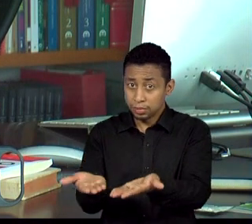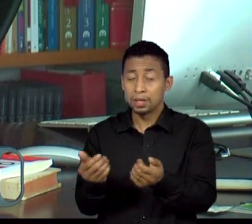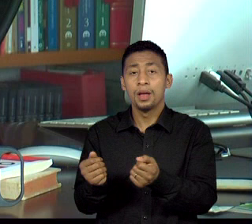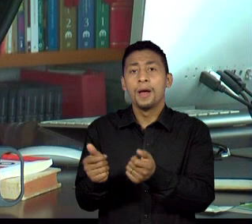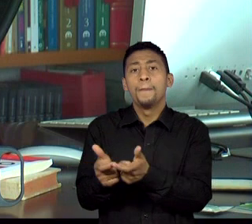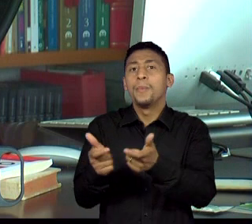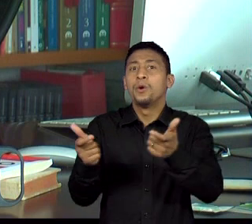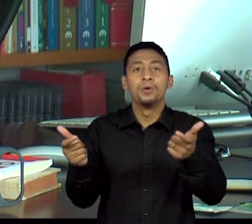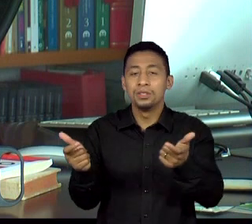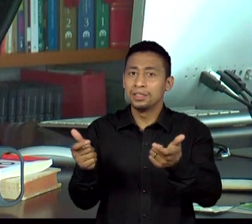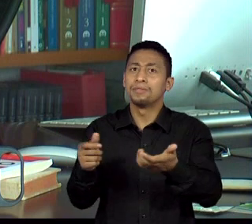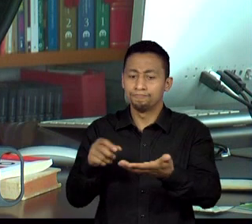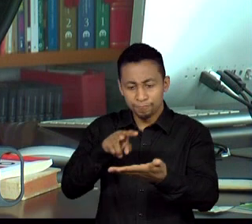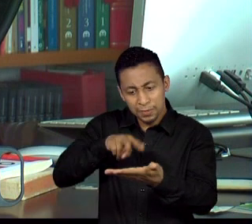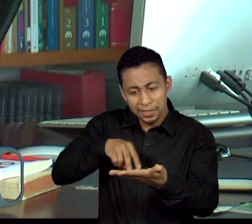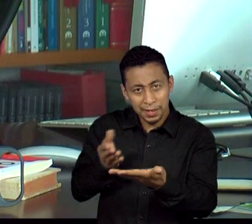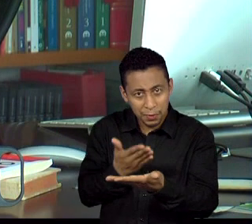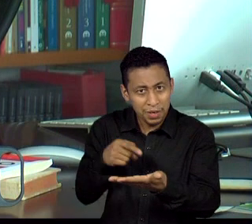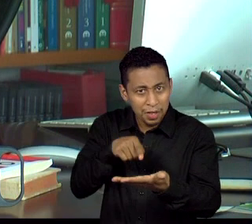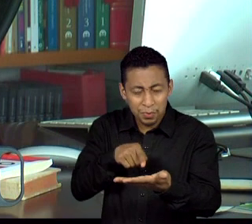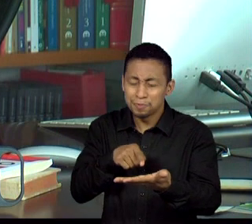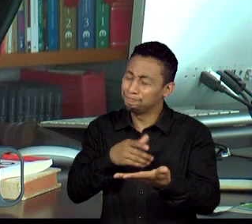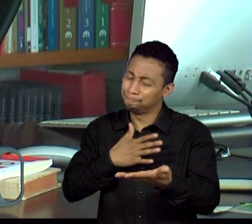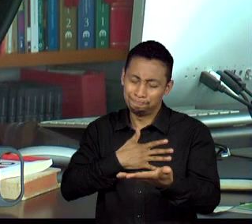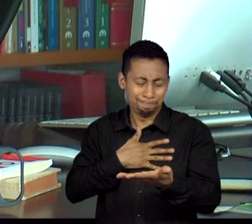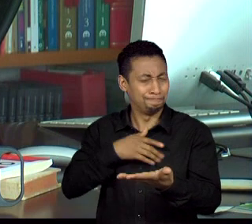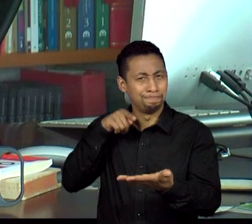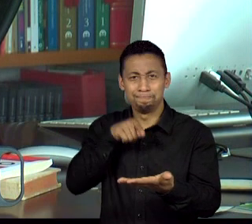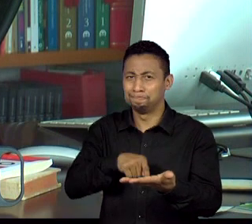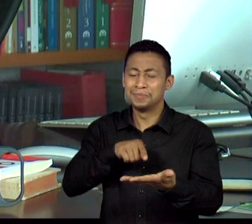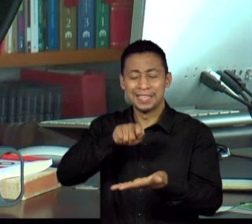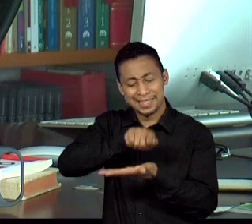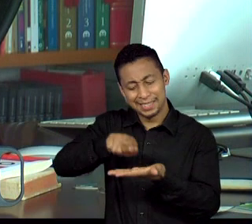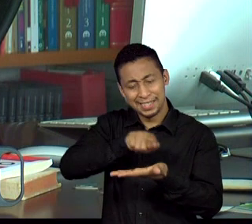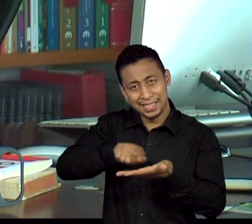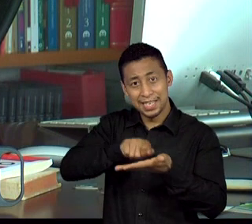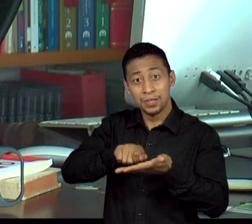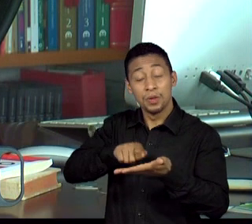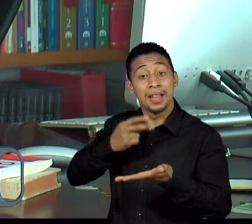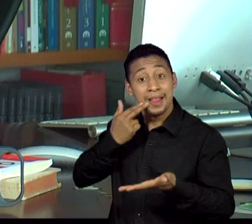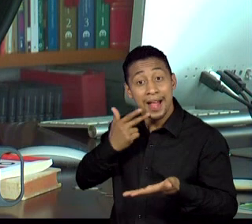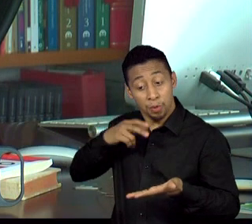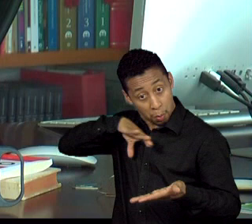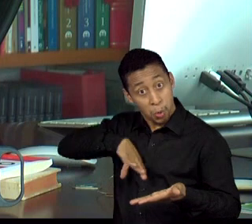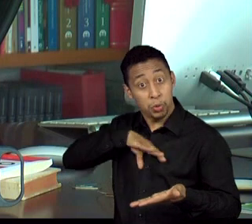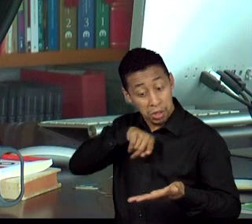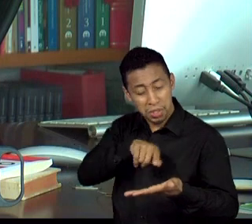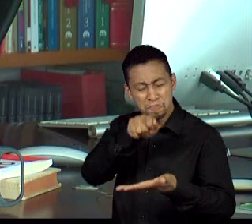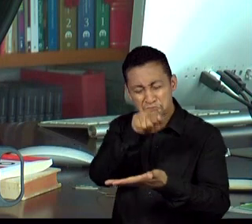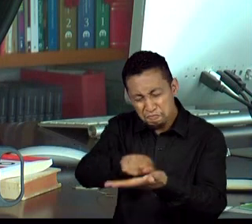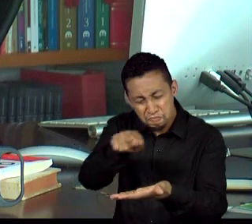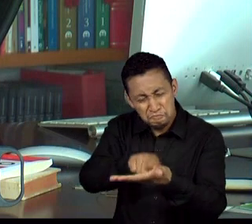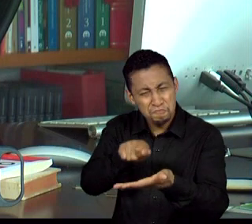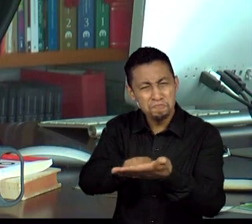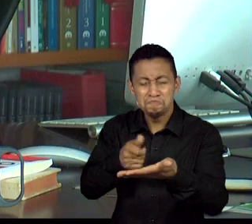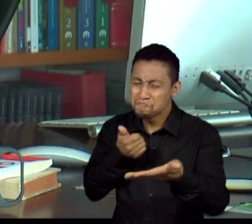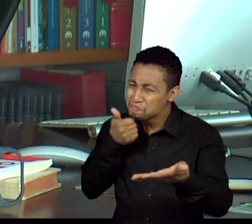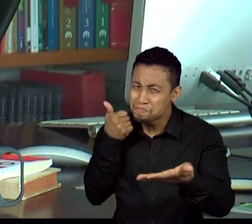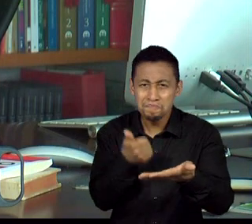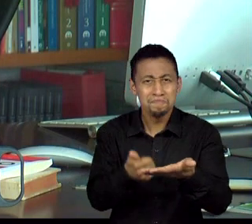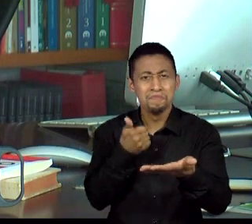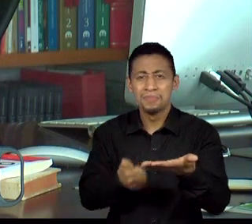também, o maior romance já escrito na língua portuguesa, né? É uma história espetacular e uma